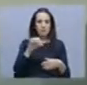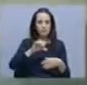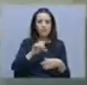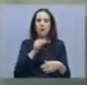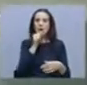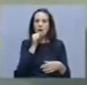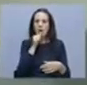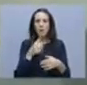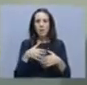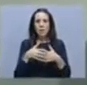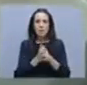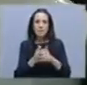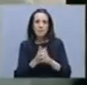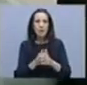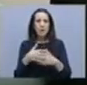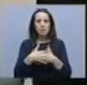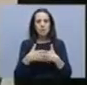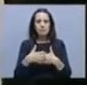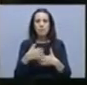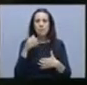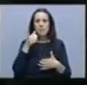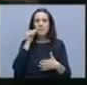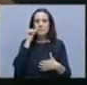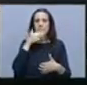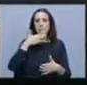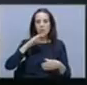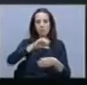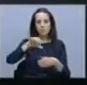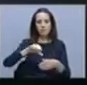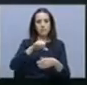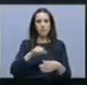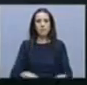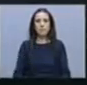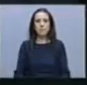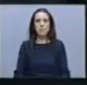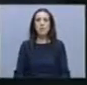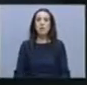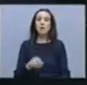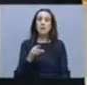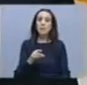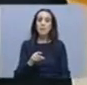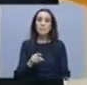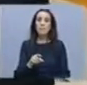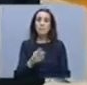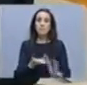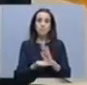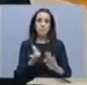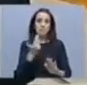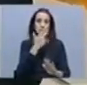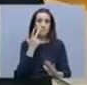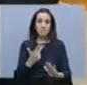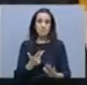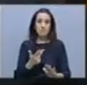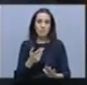ideal, laranjinha, vinho branco, faço ali um grande tempero. Aí vai retirar o sabor do bedum completamente, como estava a falar, e